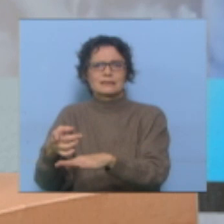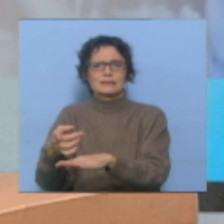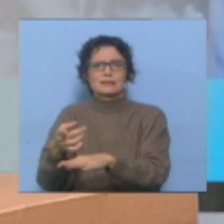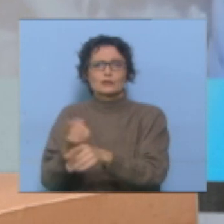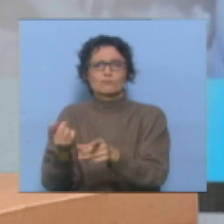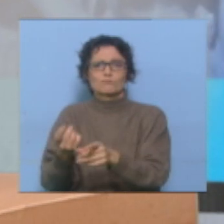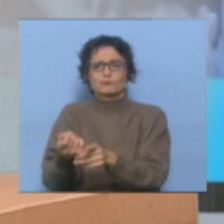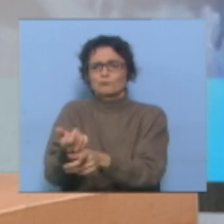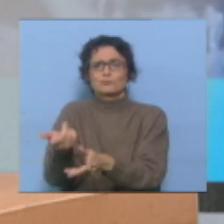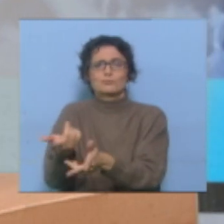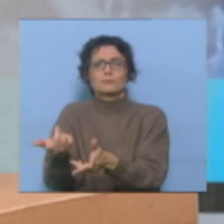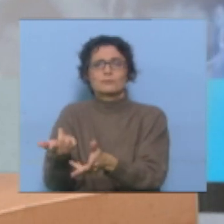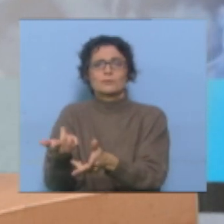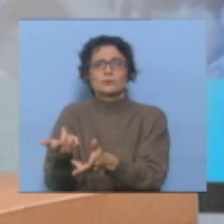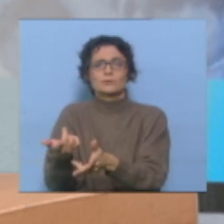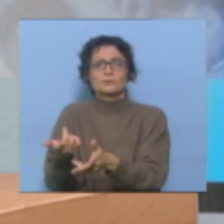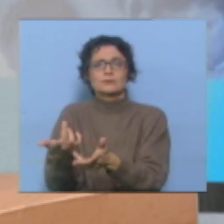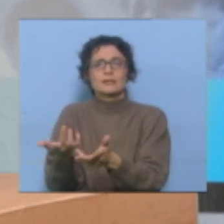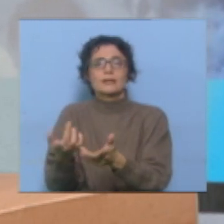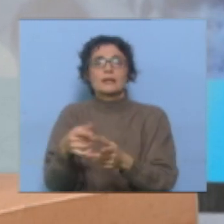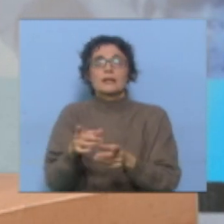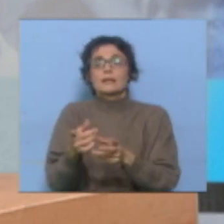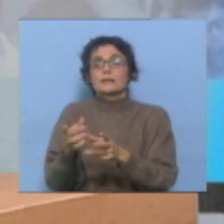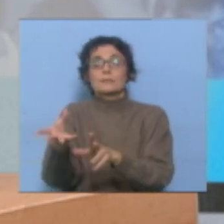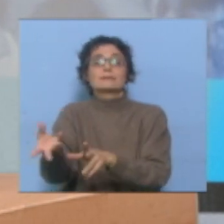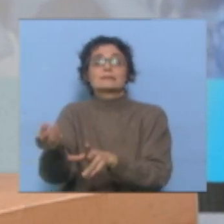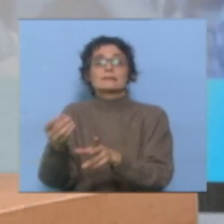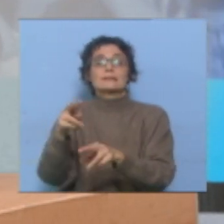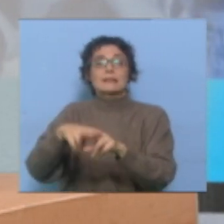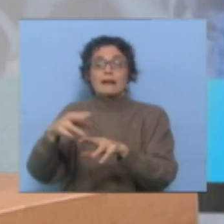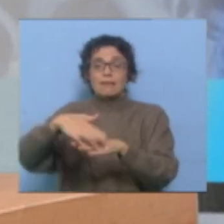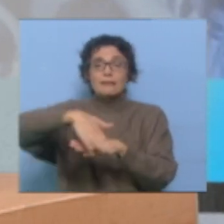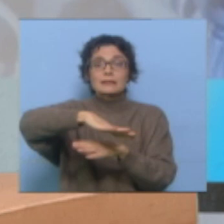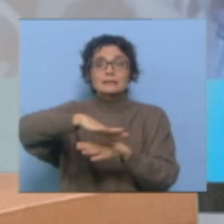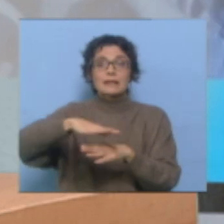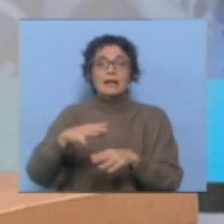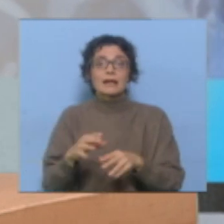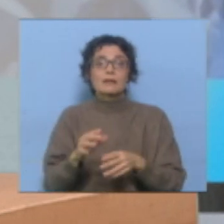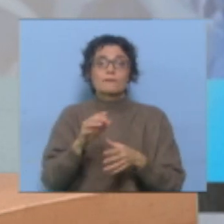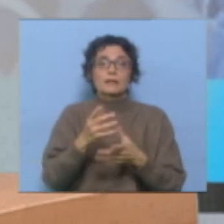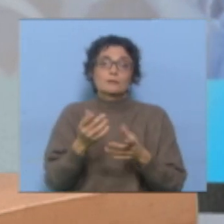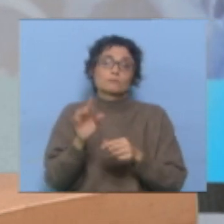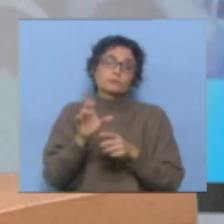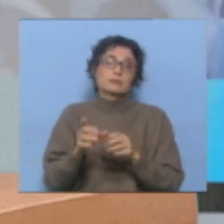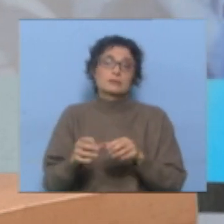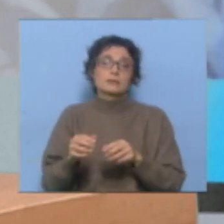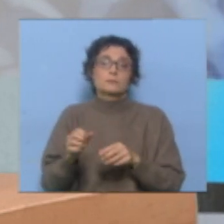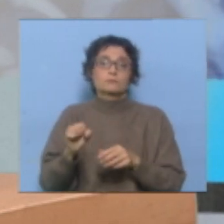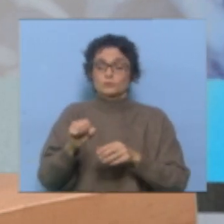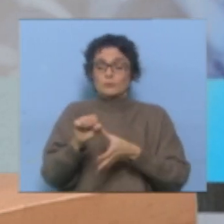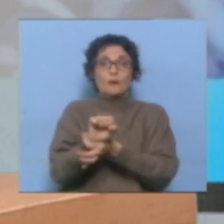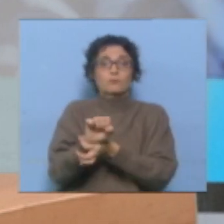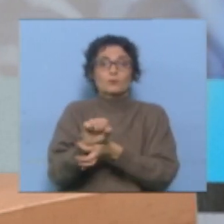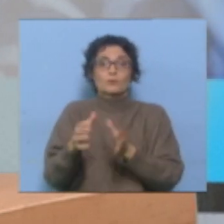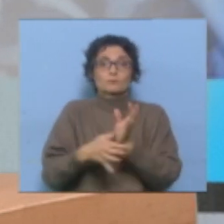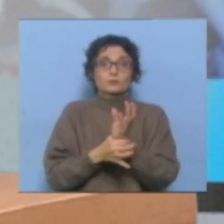porque são pequenas multas, e depois a vigilância eletrónica. E retirou as nossas prisões, diminuíram mais de 2 mil pessoas, o que